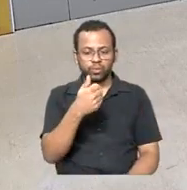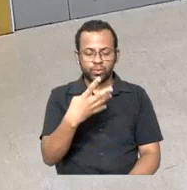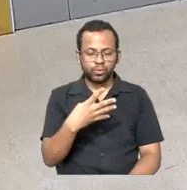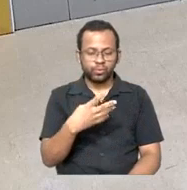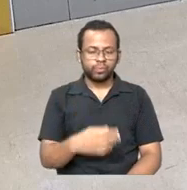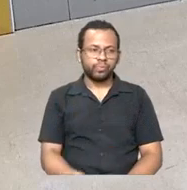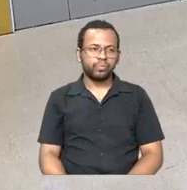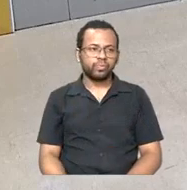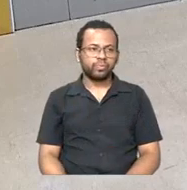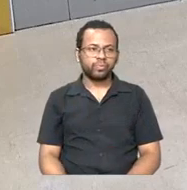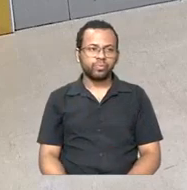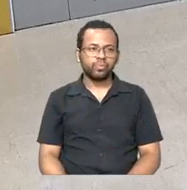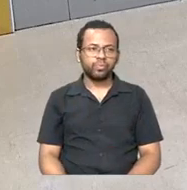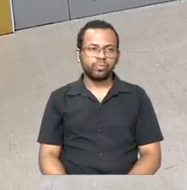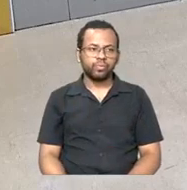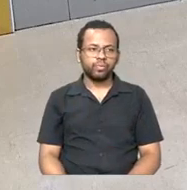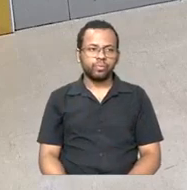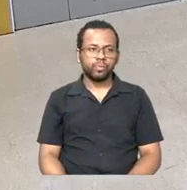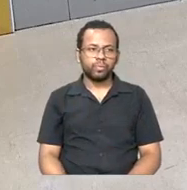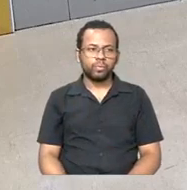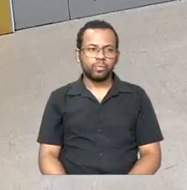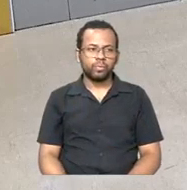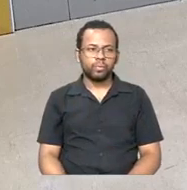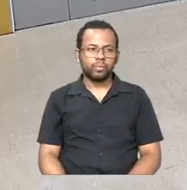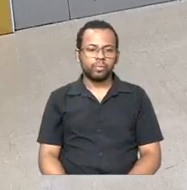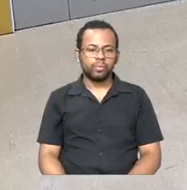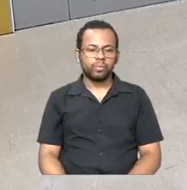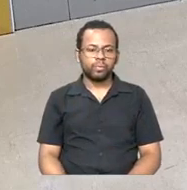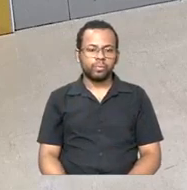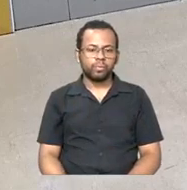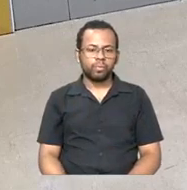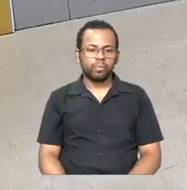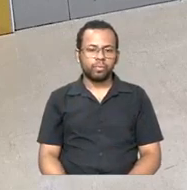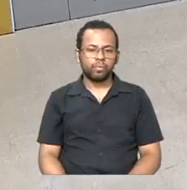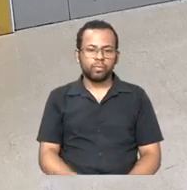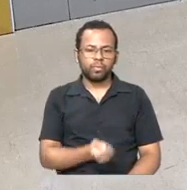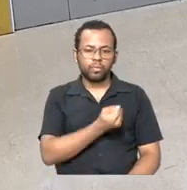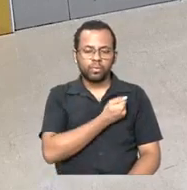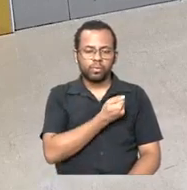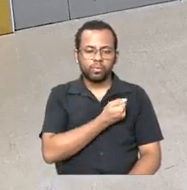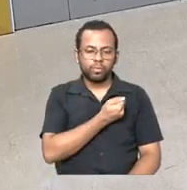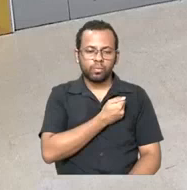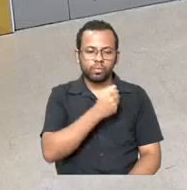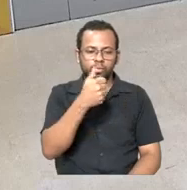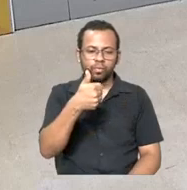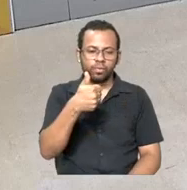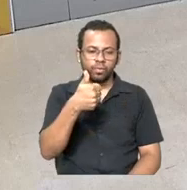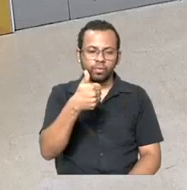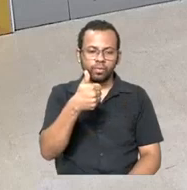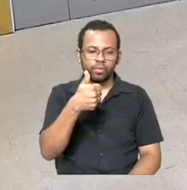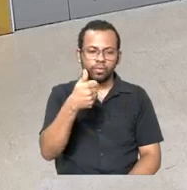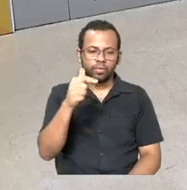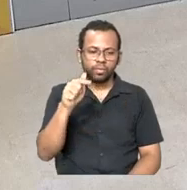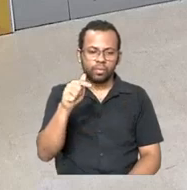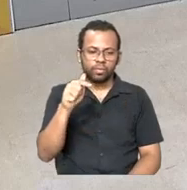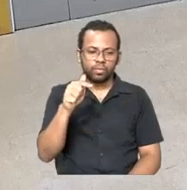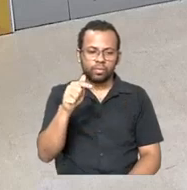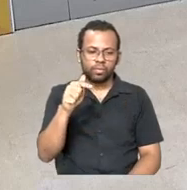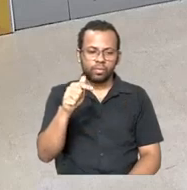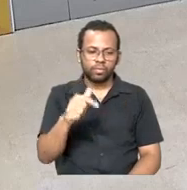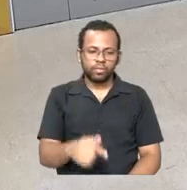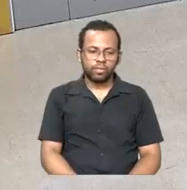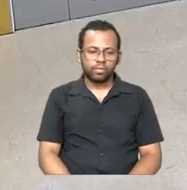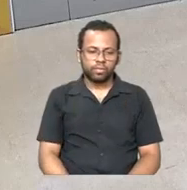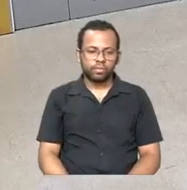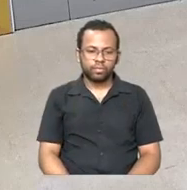14 Rose 17 vamos lá que